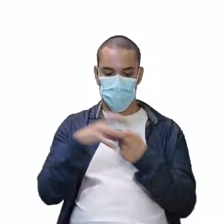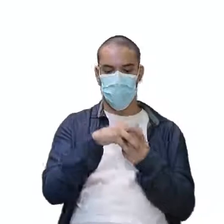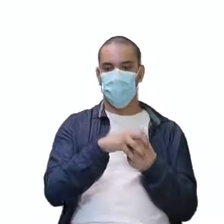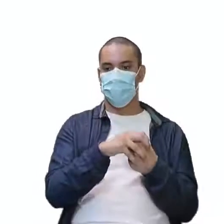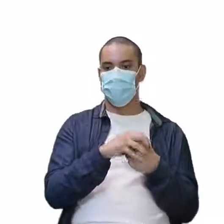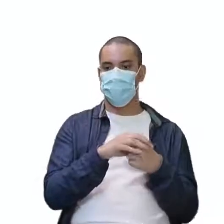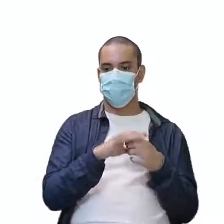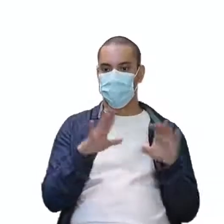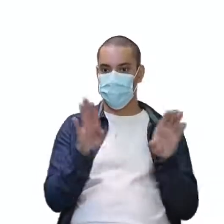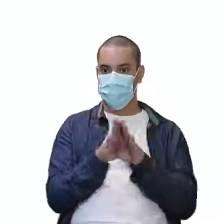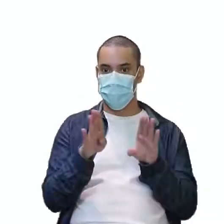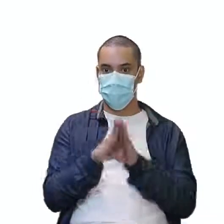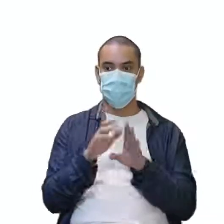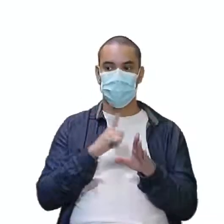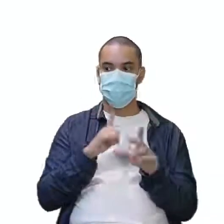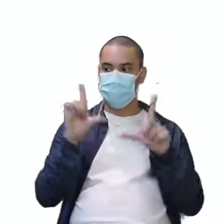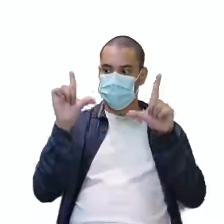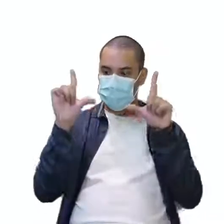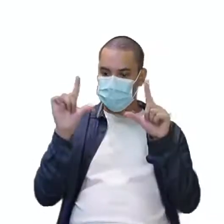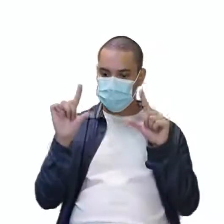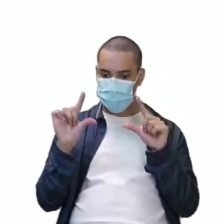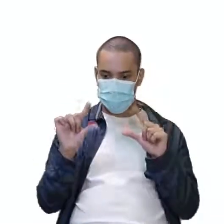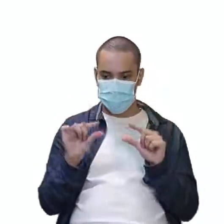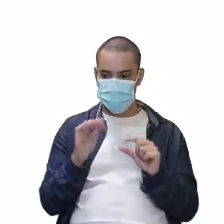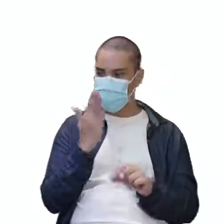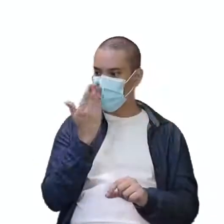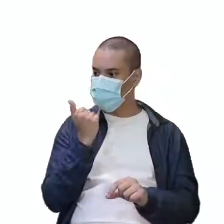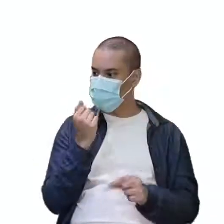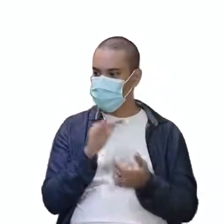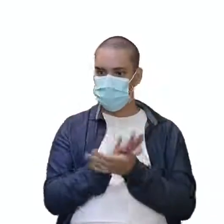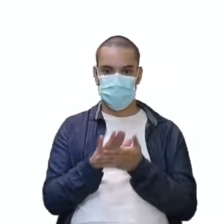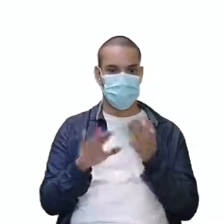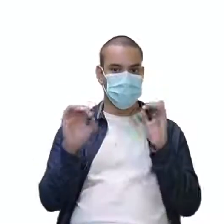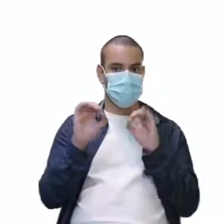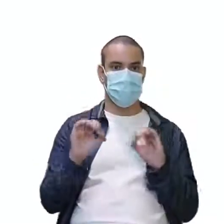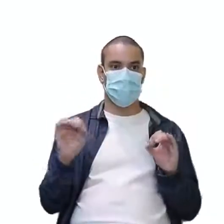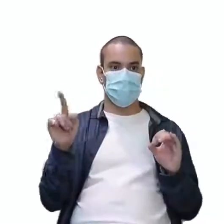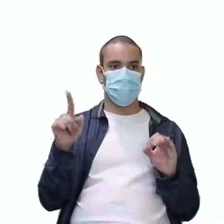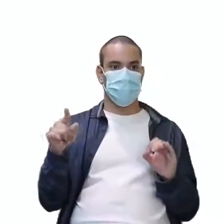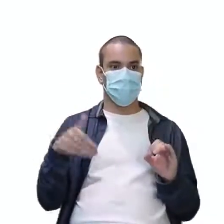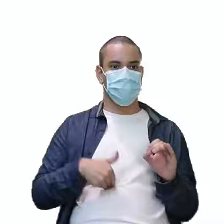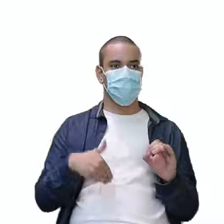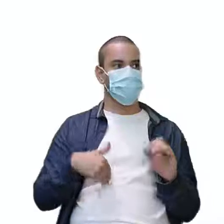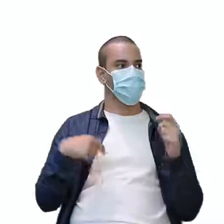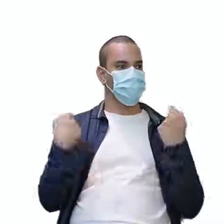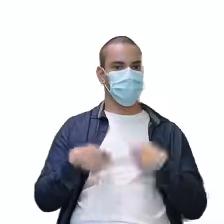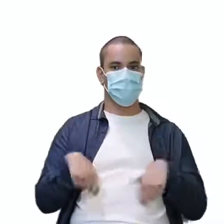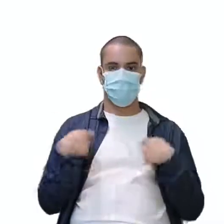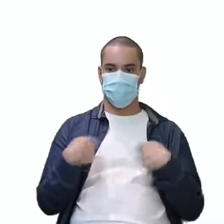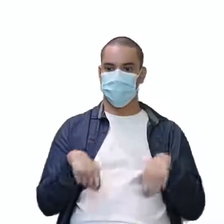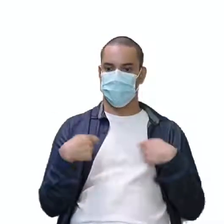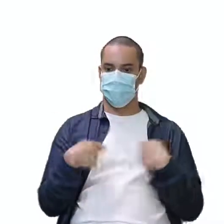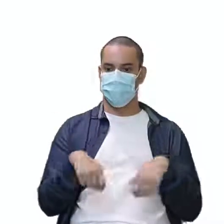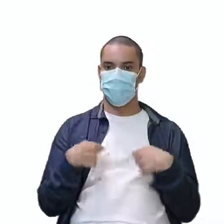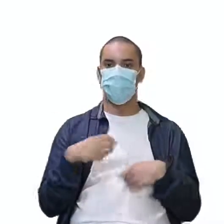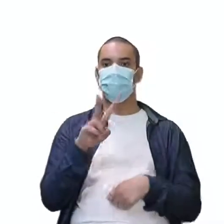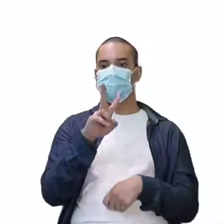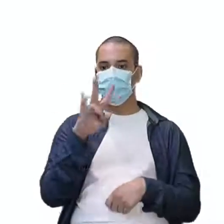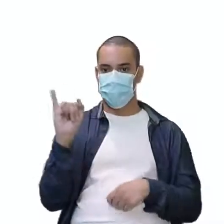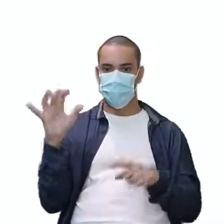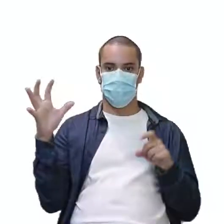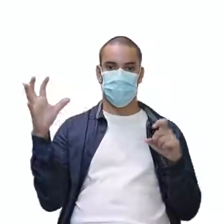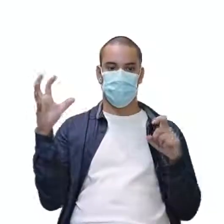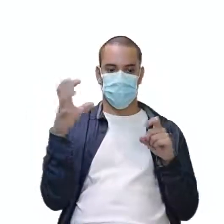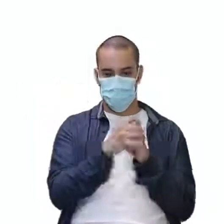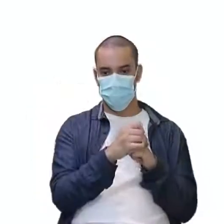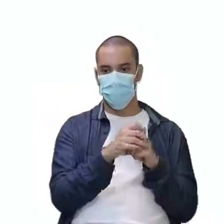tem também uma redução de recursos e ela realmente está apresentando ali uma necessidade orgânica, ela vai